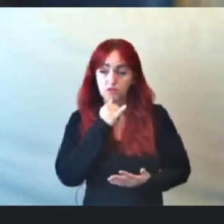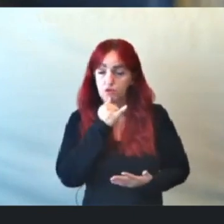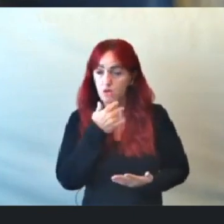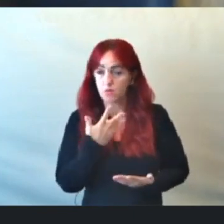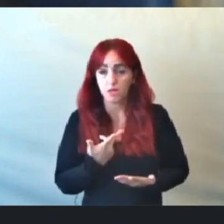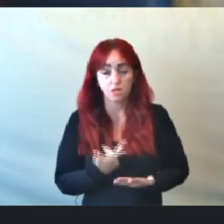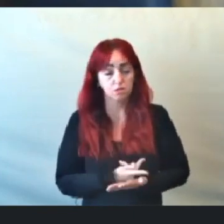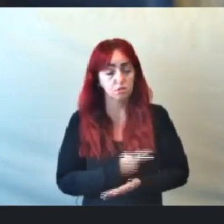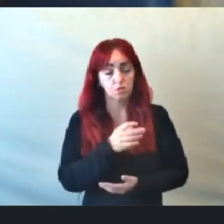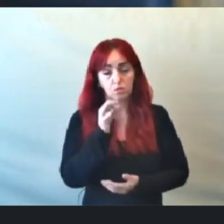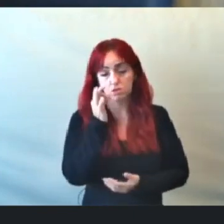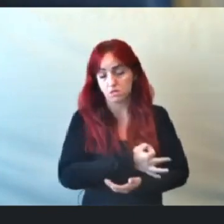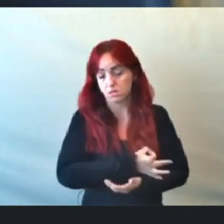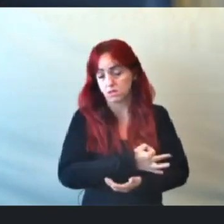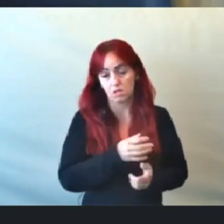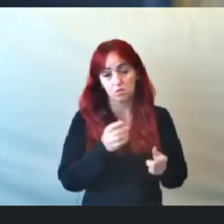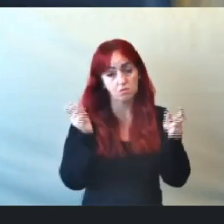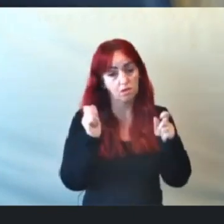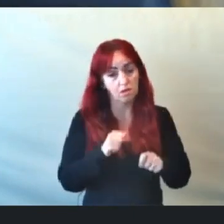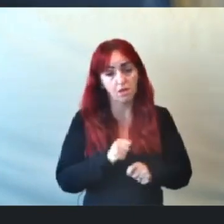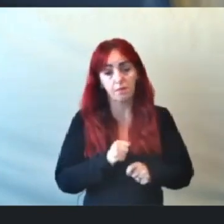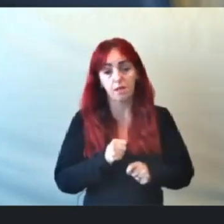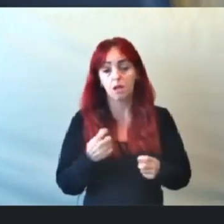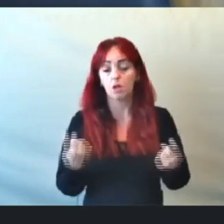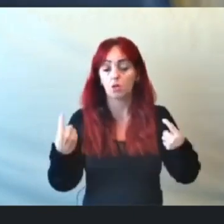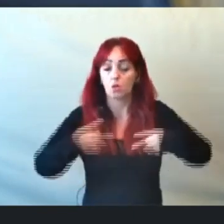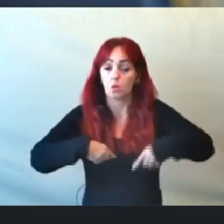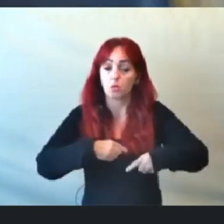possível competir no Rio Sena.